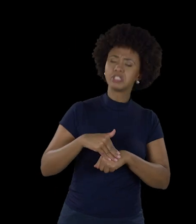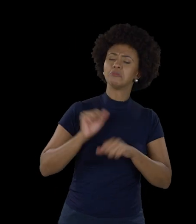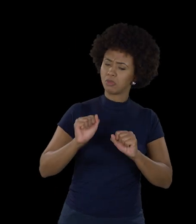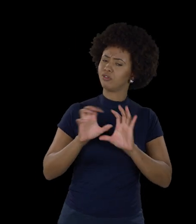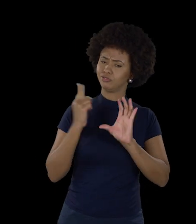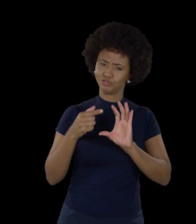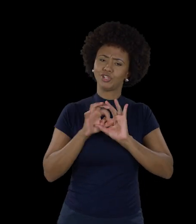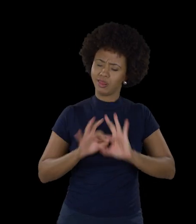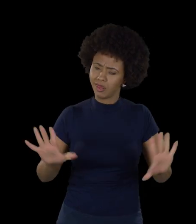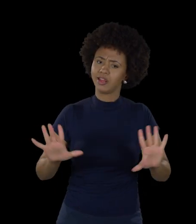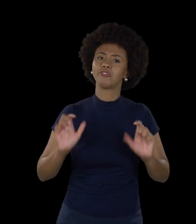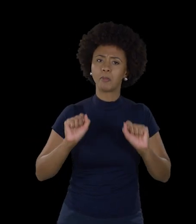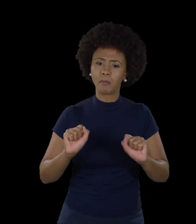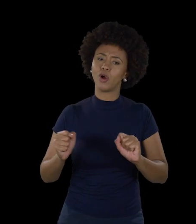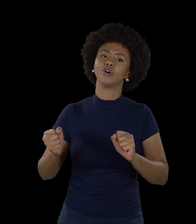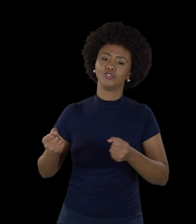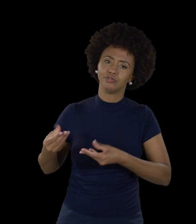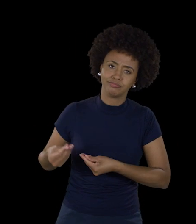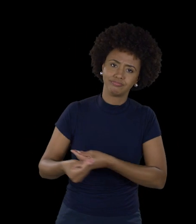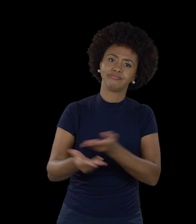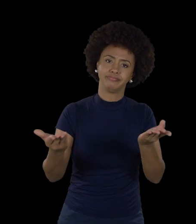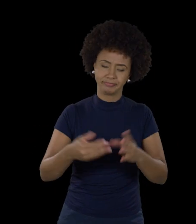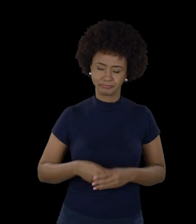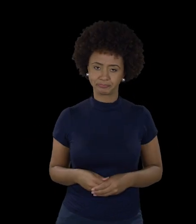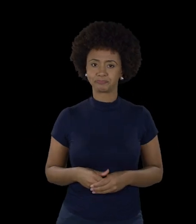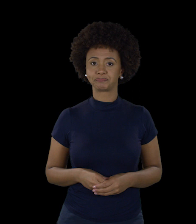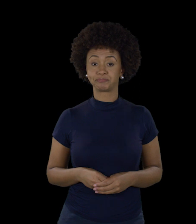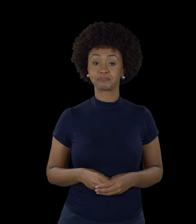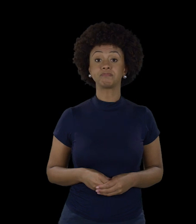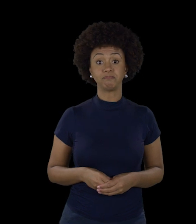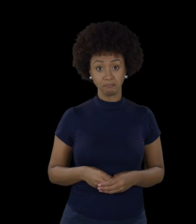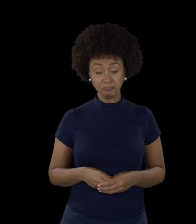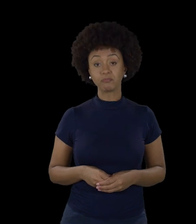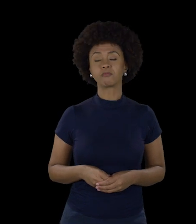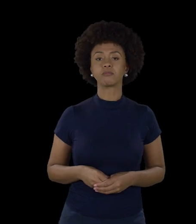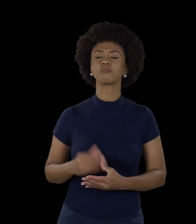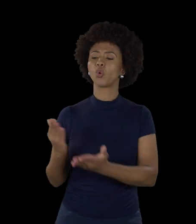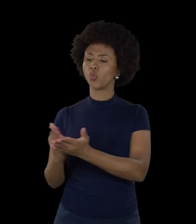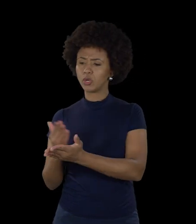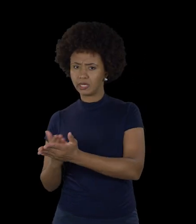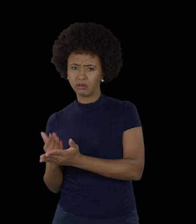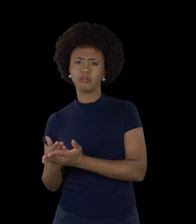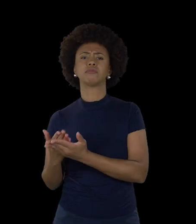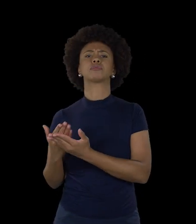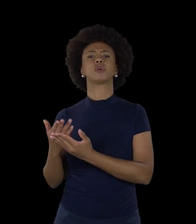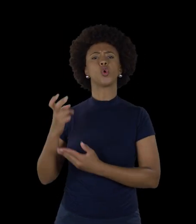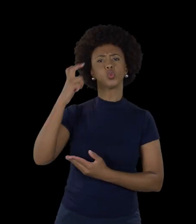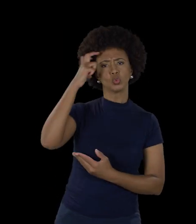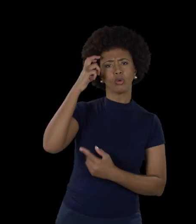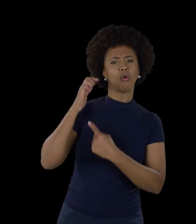aí que queiram levar esse conteúdo para frente. Além da questão do livro, das apresentações culturais, da